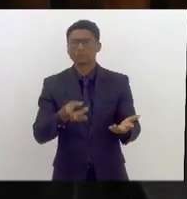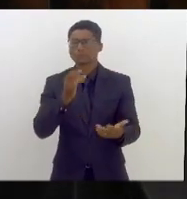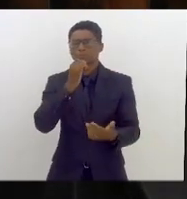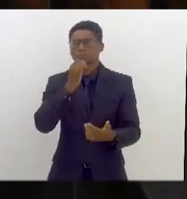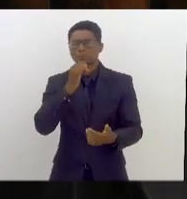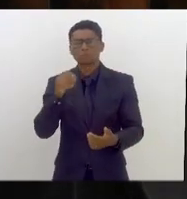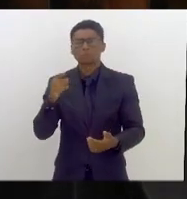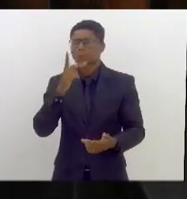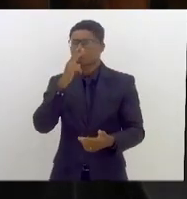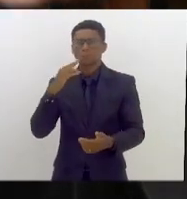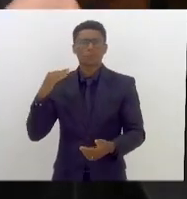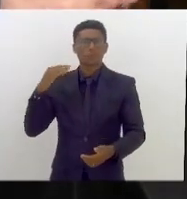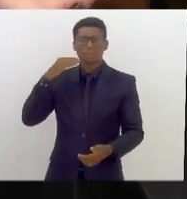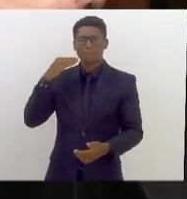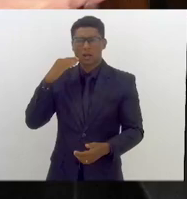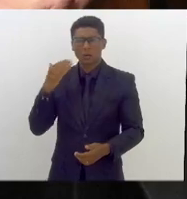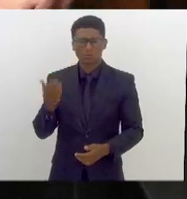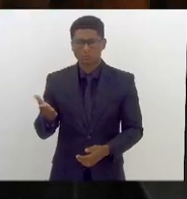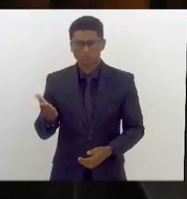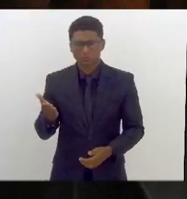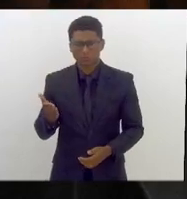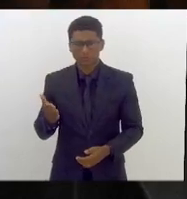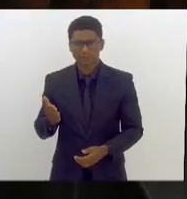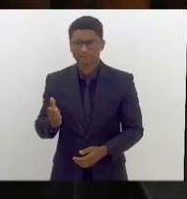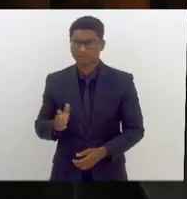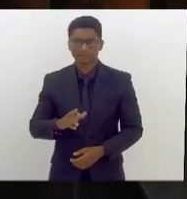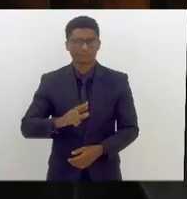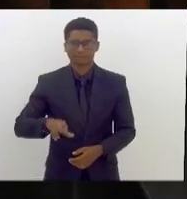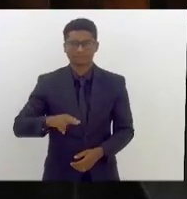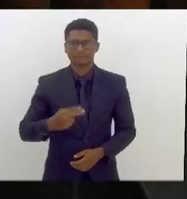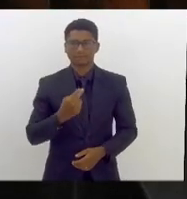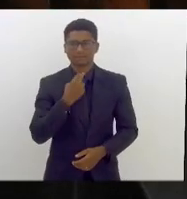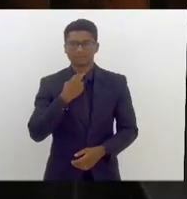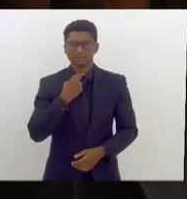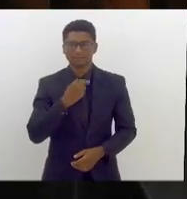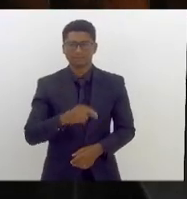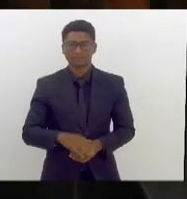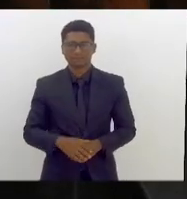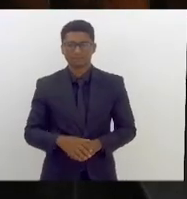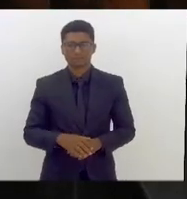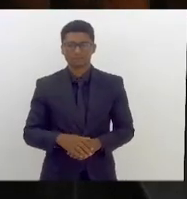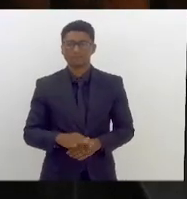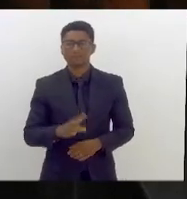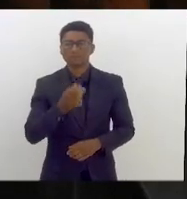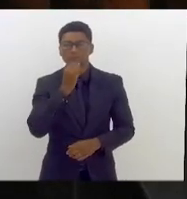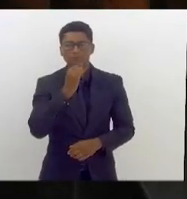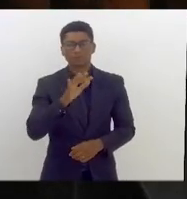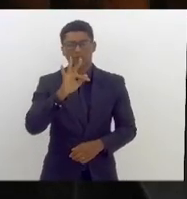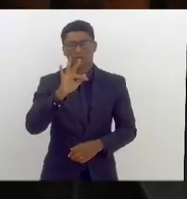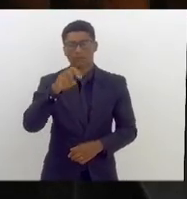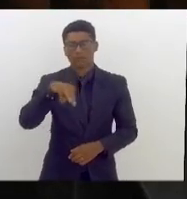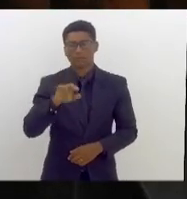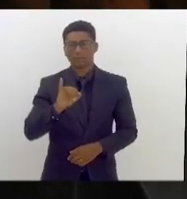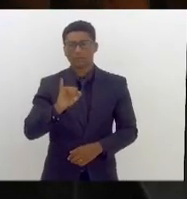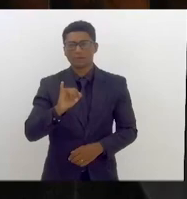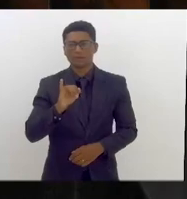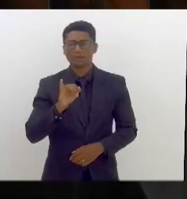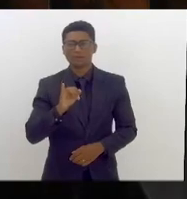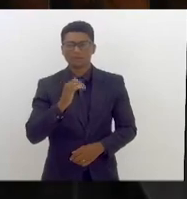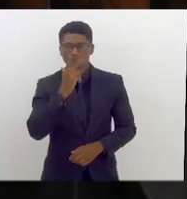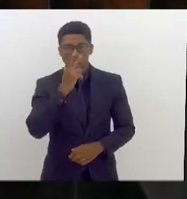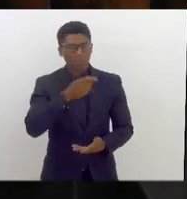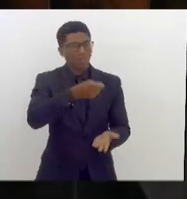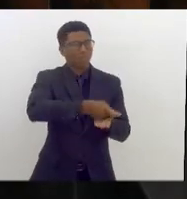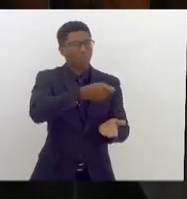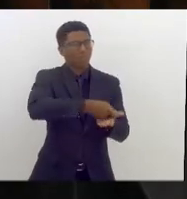financeiro, se transformar num agente financeiro, como se fosse, por exemplo, um fundo monetário internacional apertando o pescoço de um